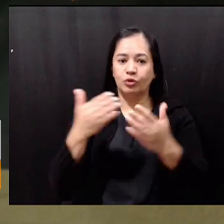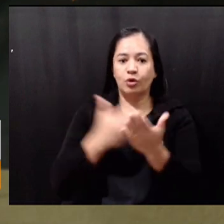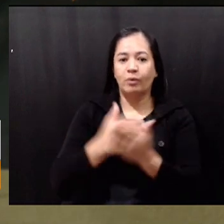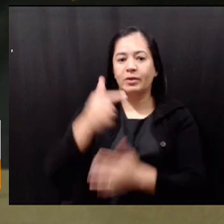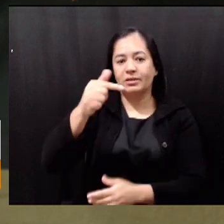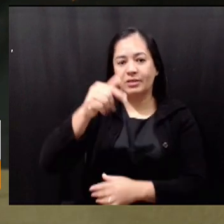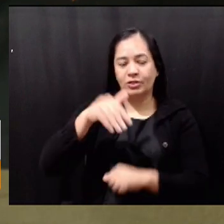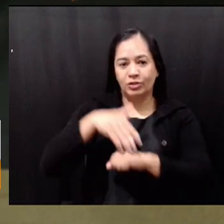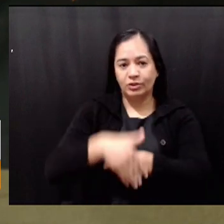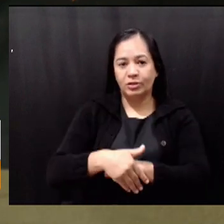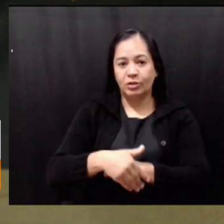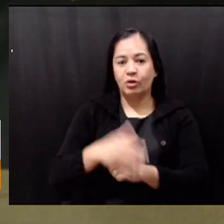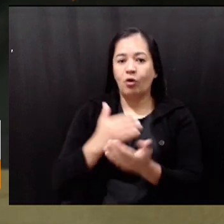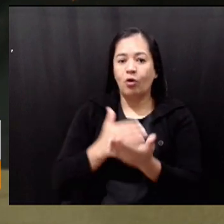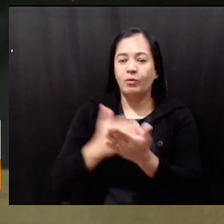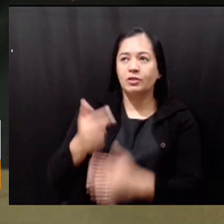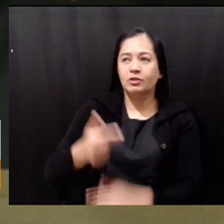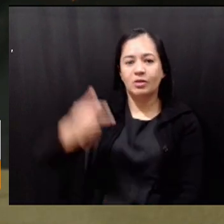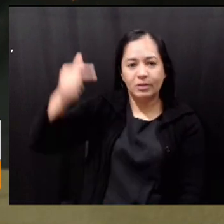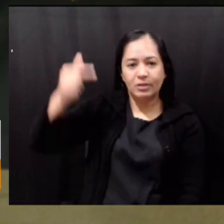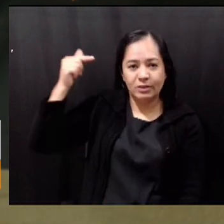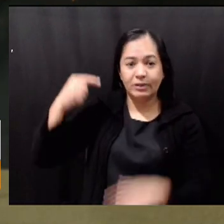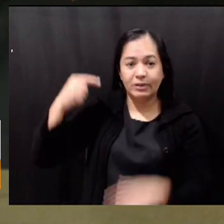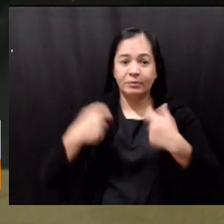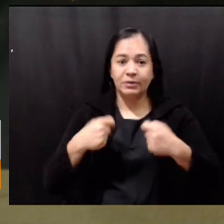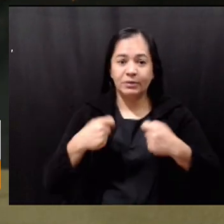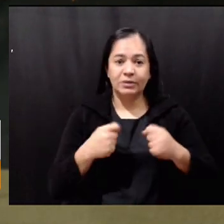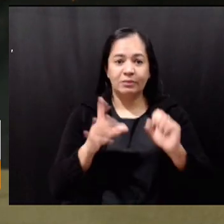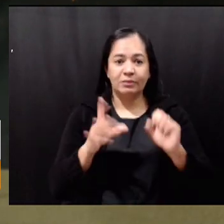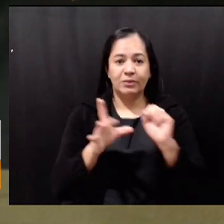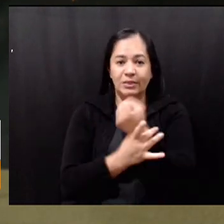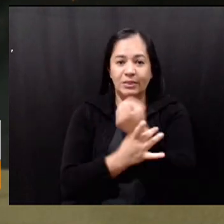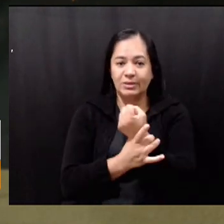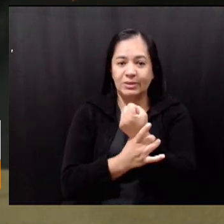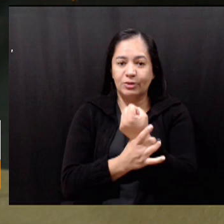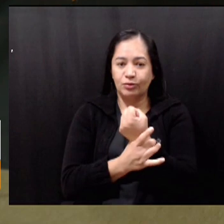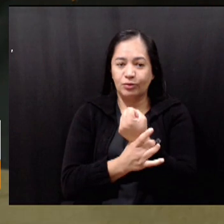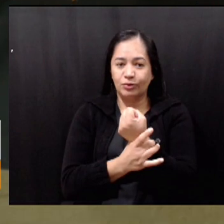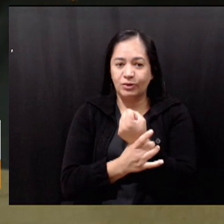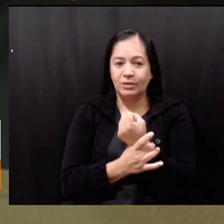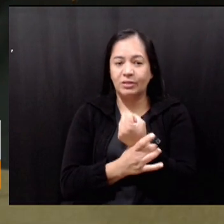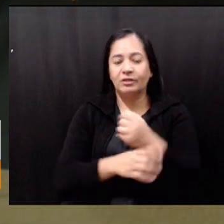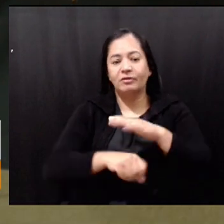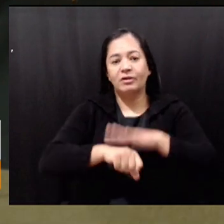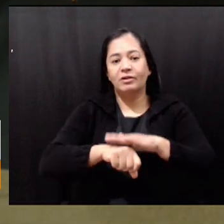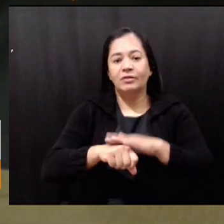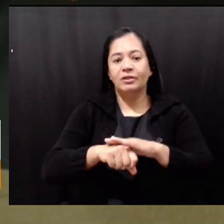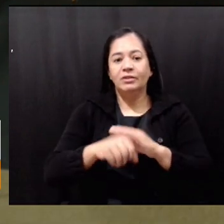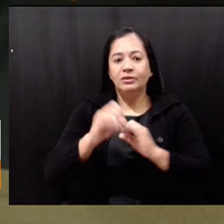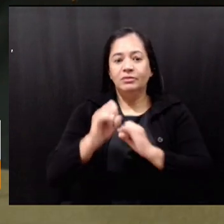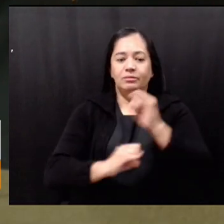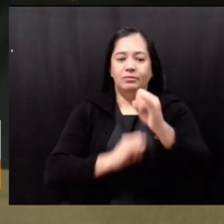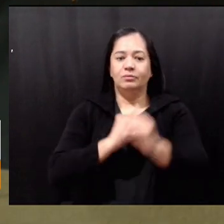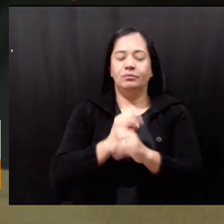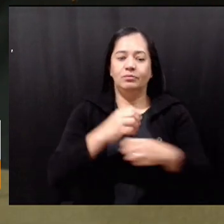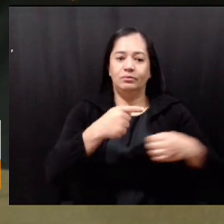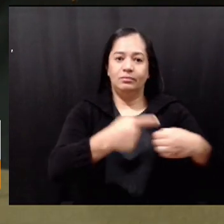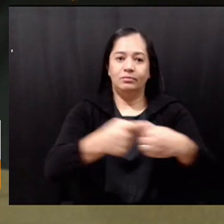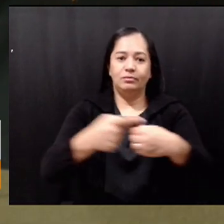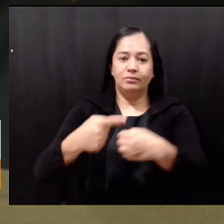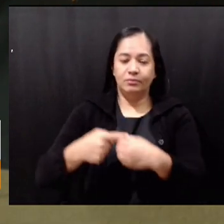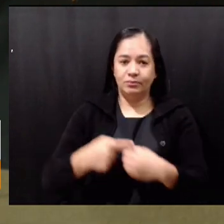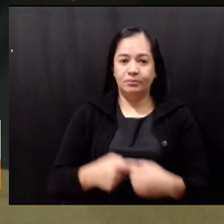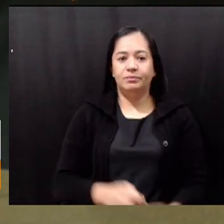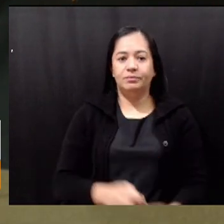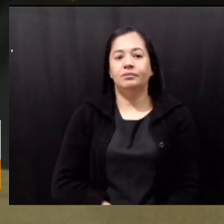A medida é necessária para manter a segurança e estabilidade e será feita pela Informática de Municípios Associados, a IMA. Durante